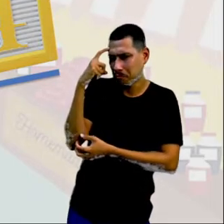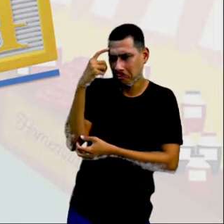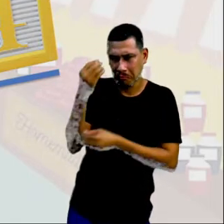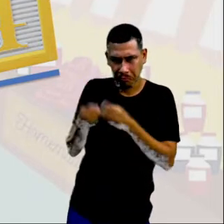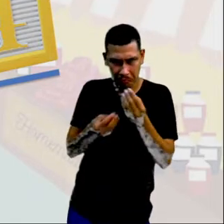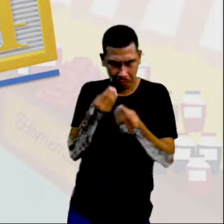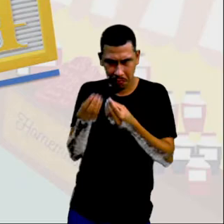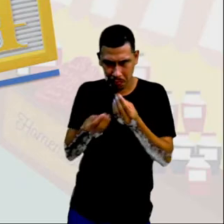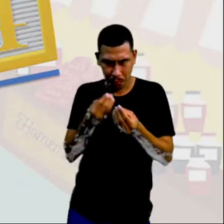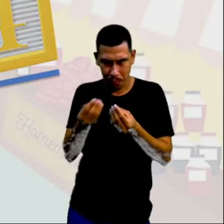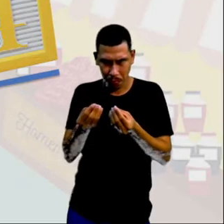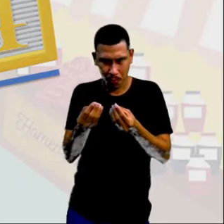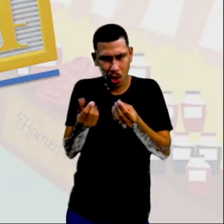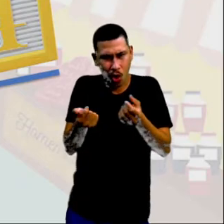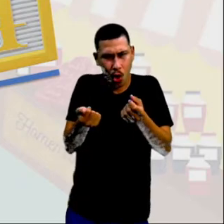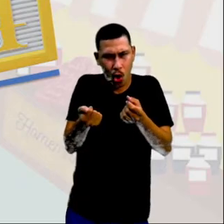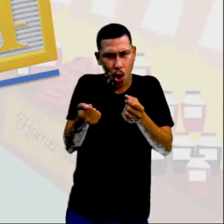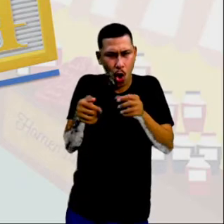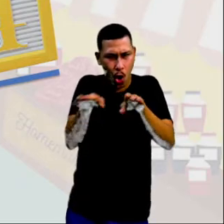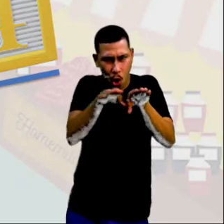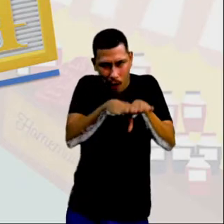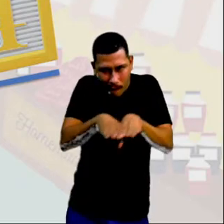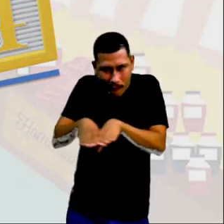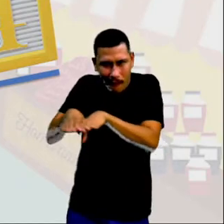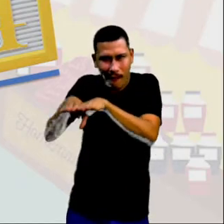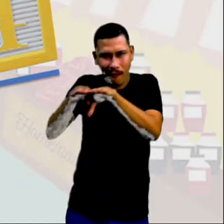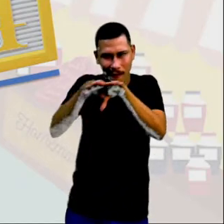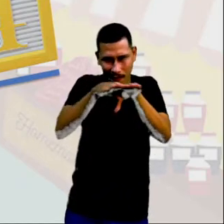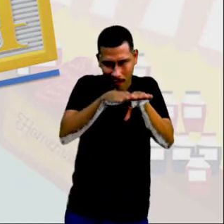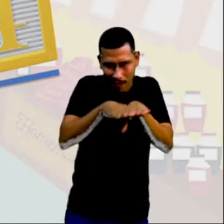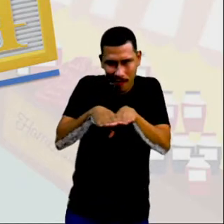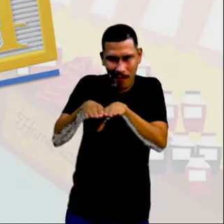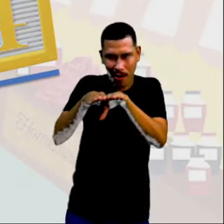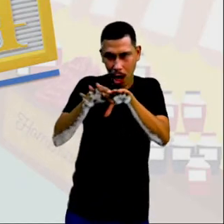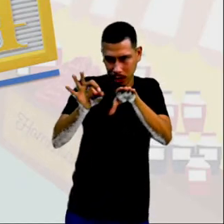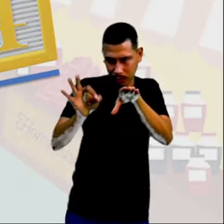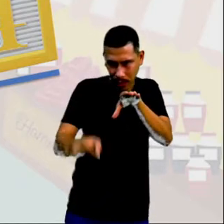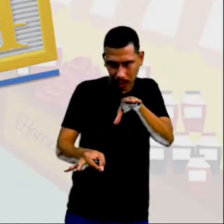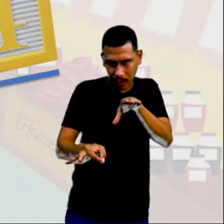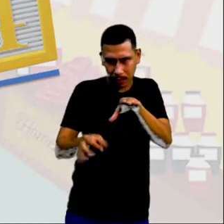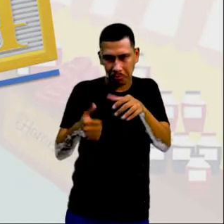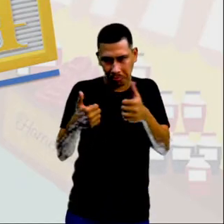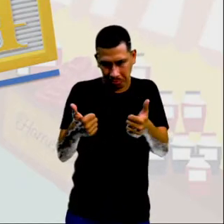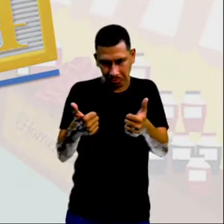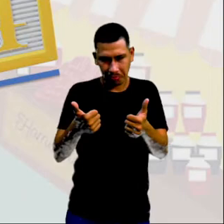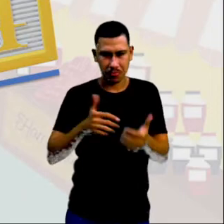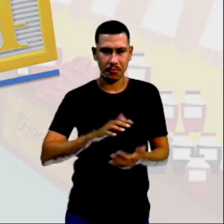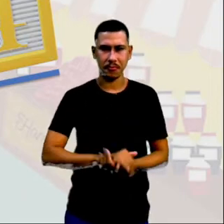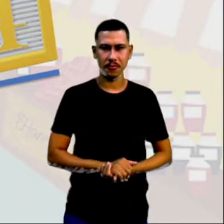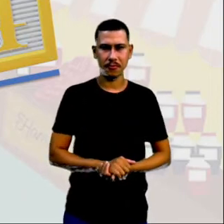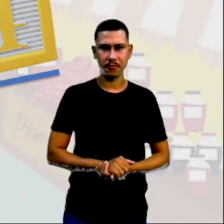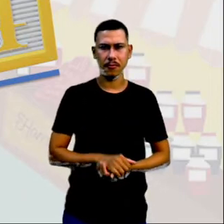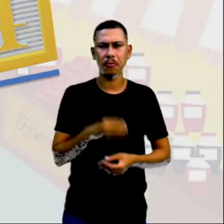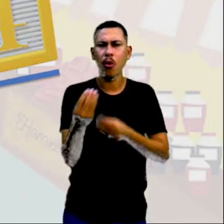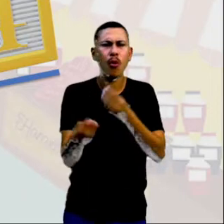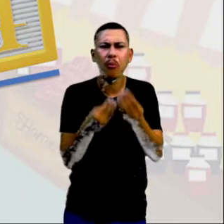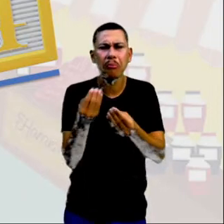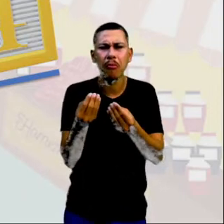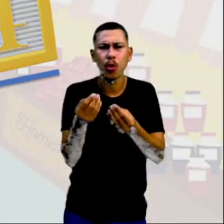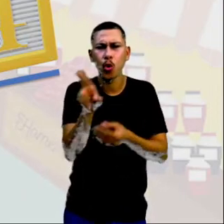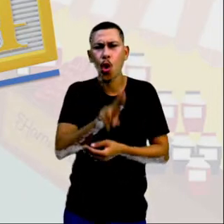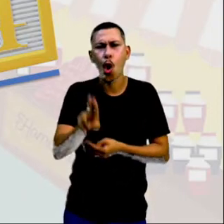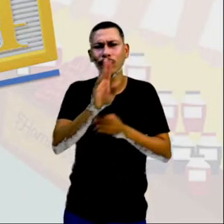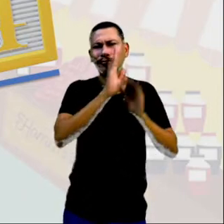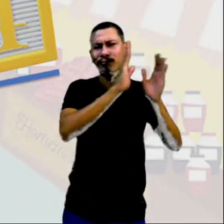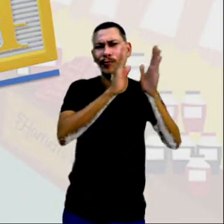algum jeito que dá para a gente equilibrar de fato esses dois lados? E aí? Tem algum bloco que eu posso